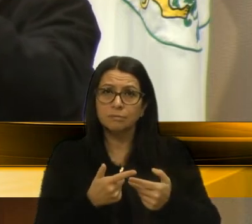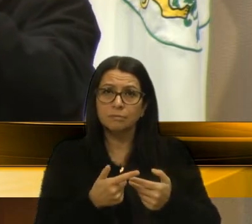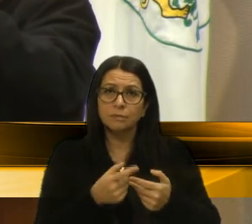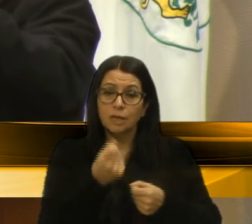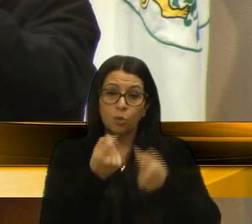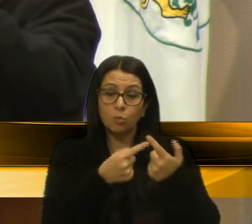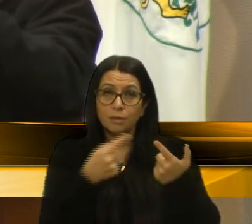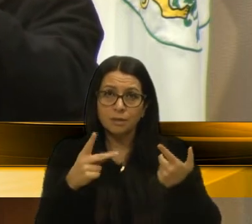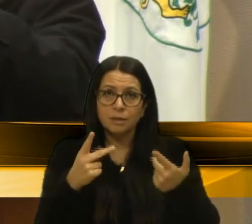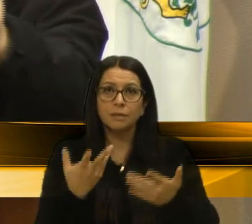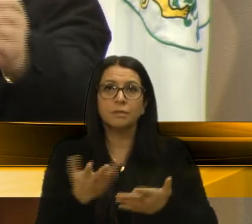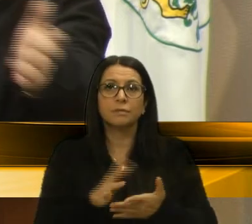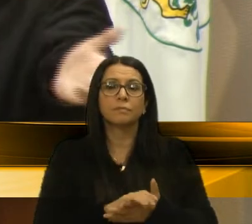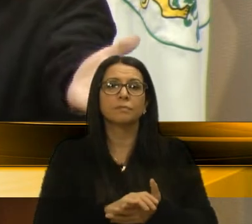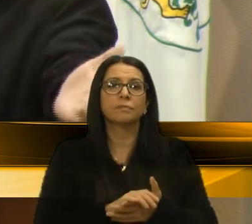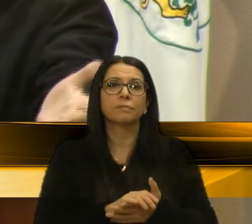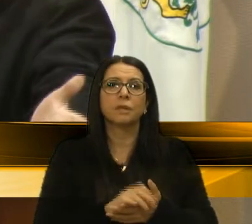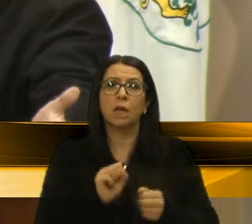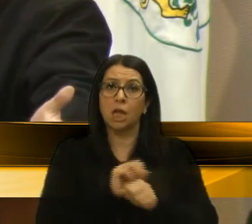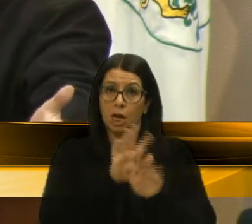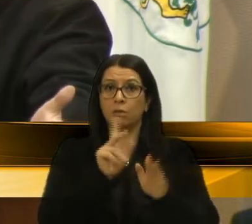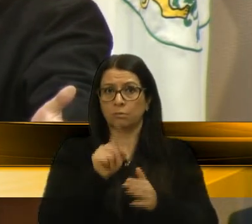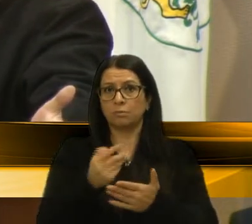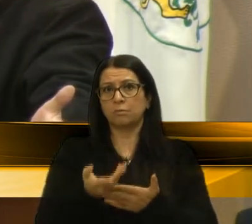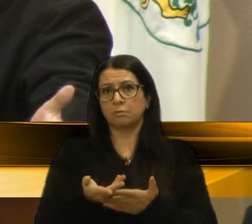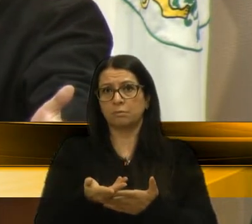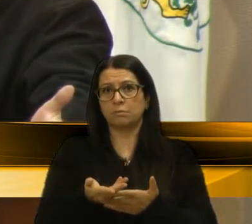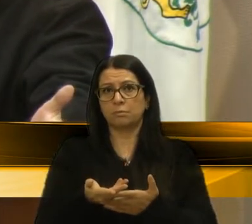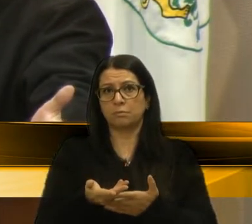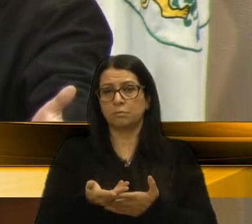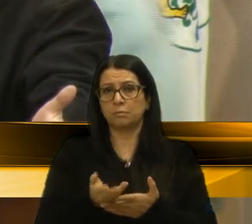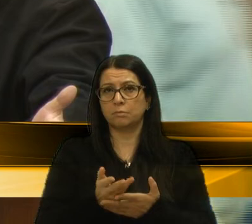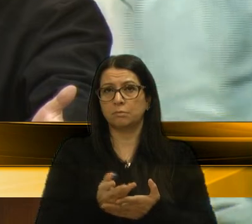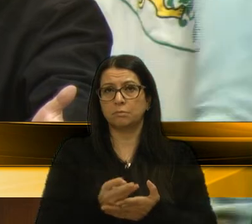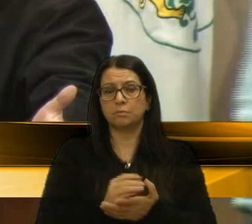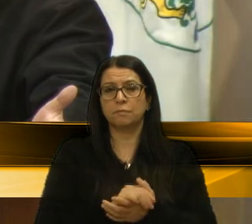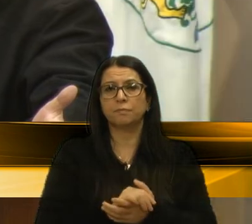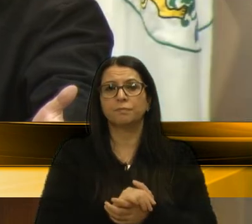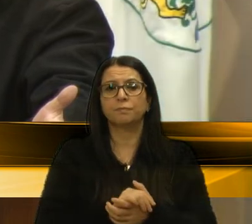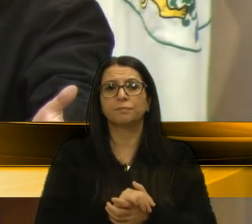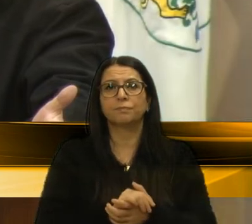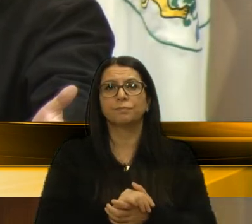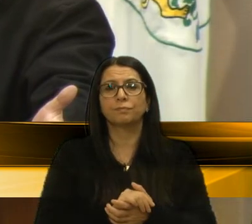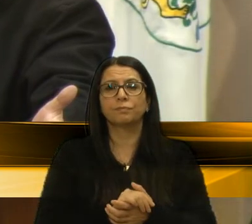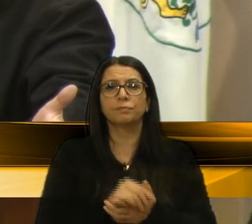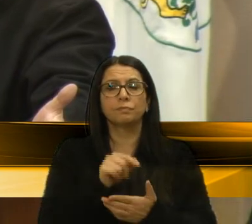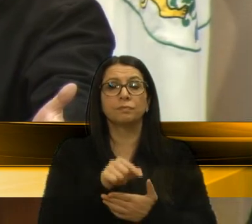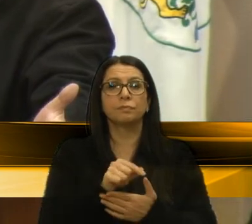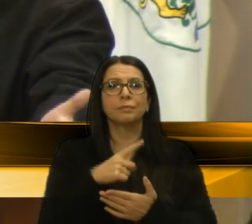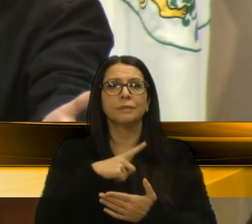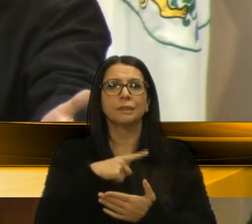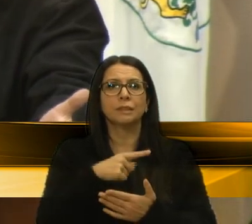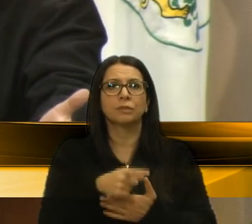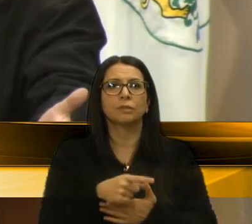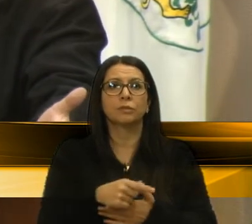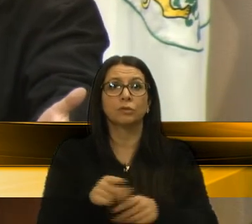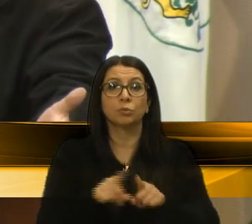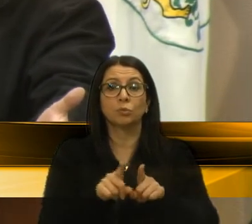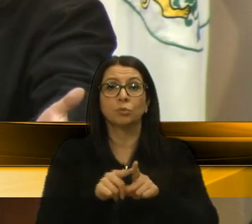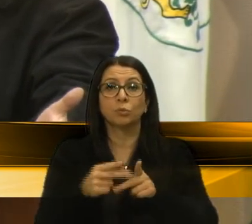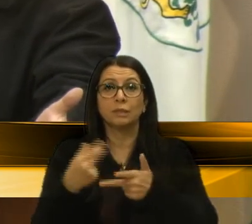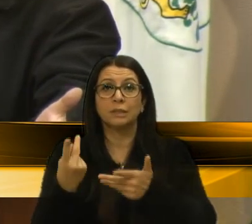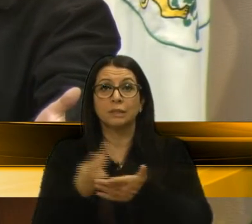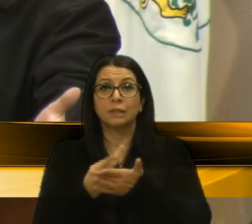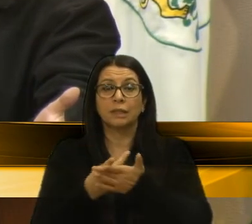pontual? Claro que é. Claro que é. Ninguém aqui quer o mal da nossa cidade,